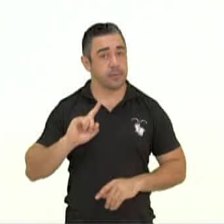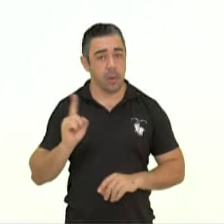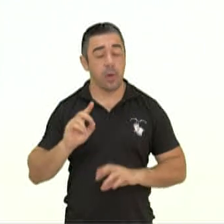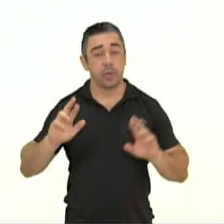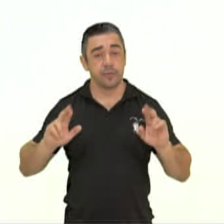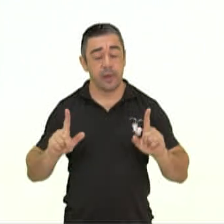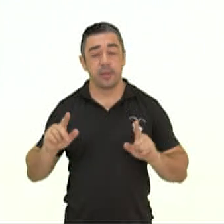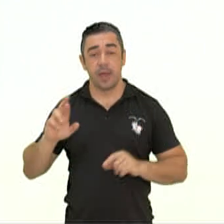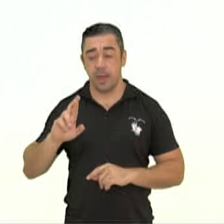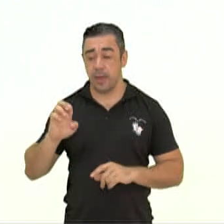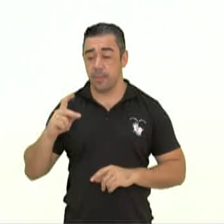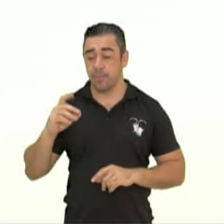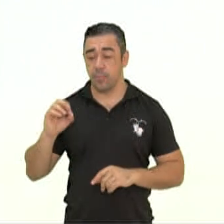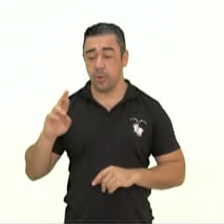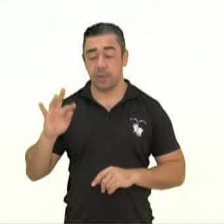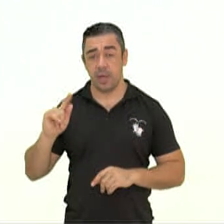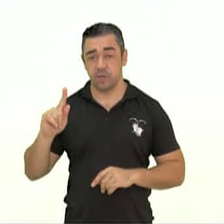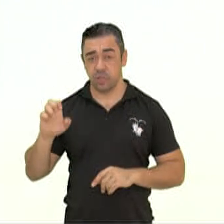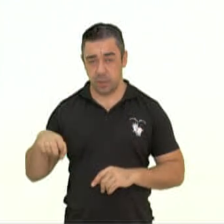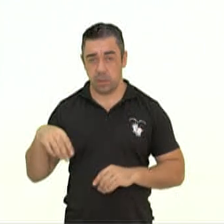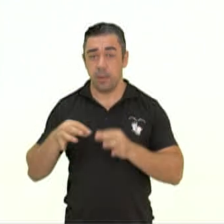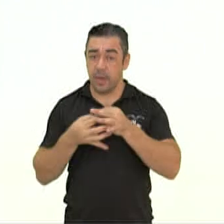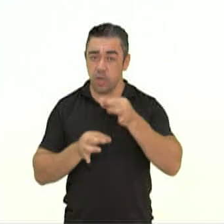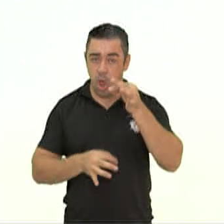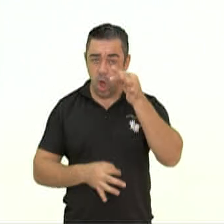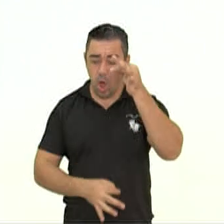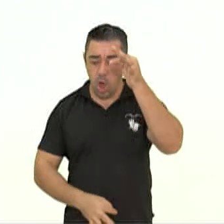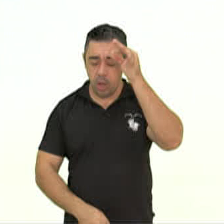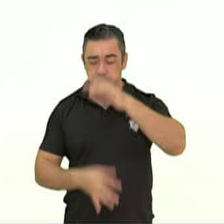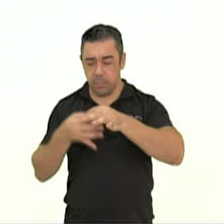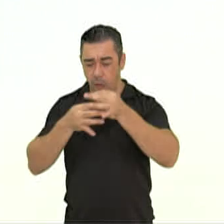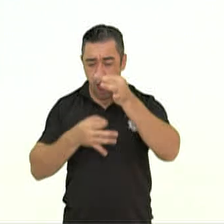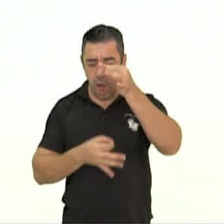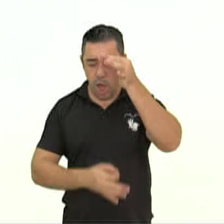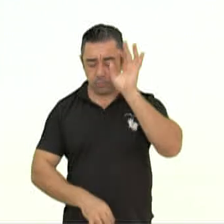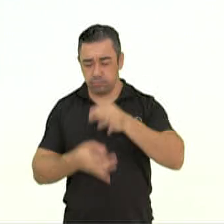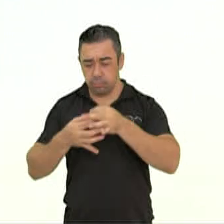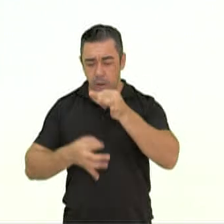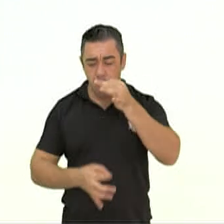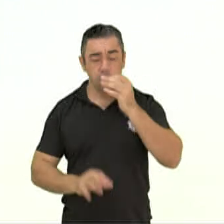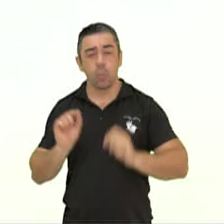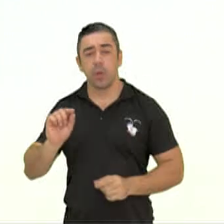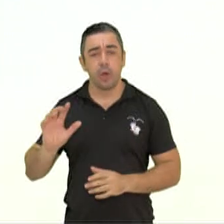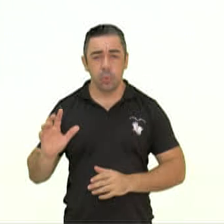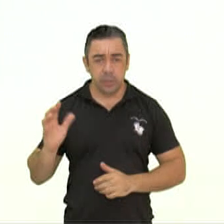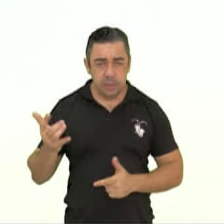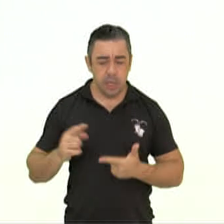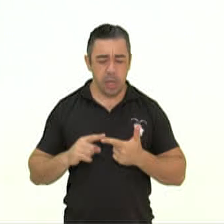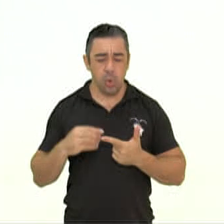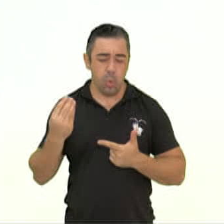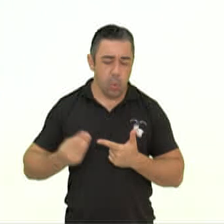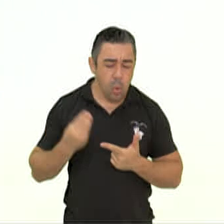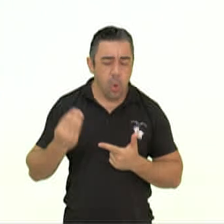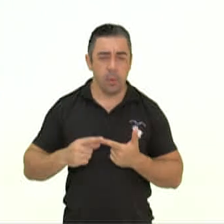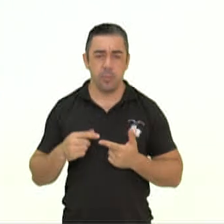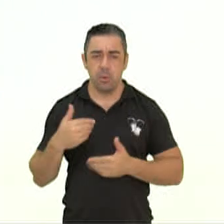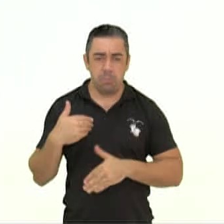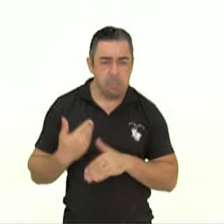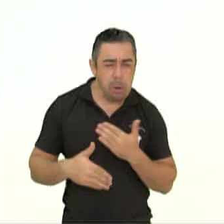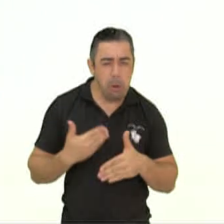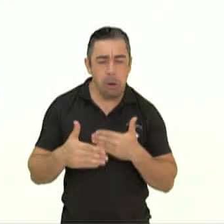longa. Explica o desdobramento do caso, o que foi necessário para que ele acontecesse.